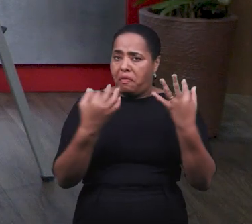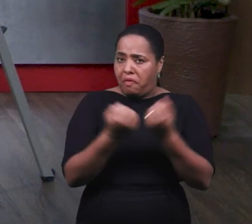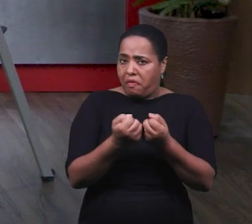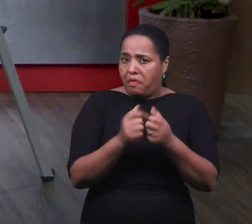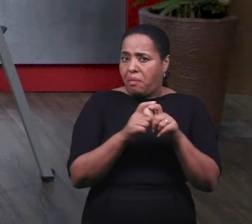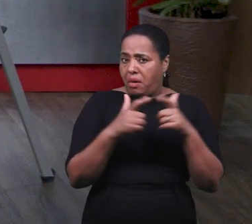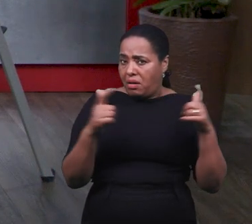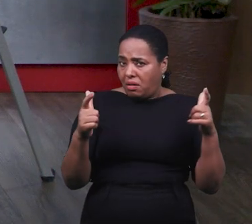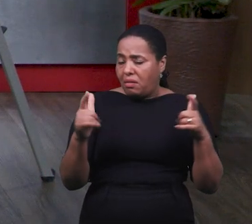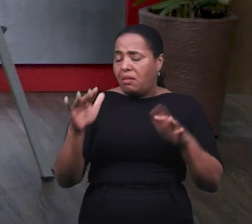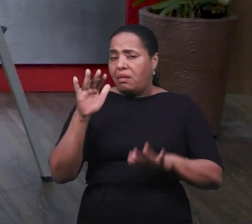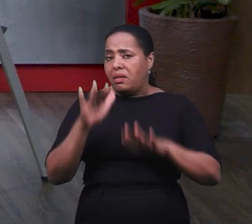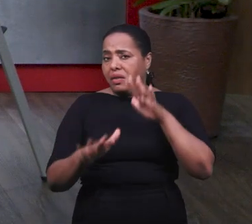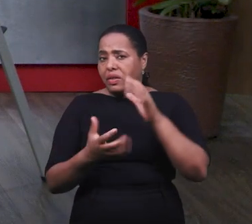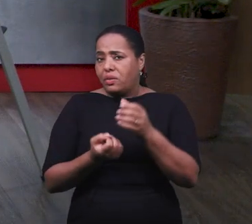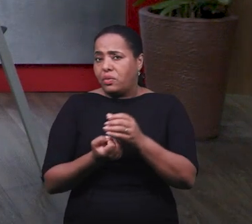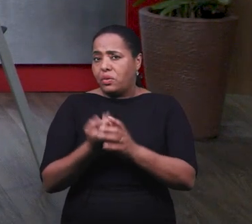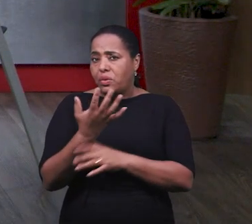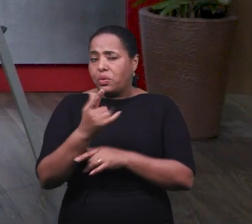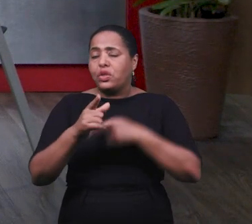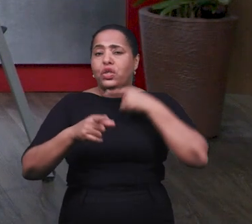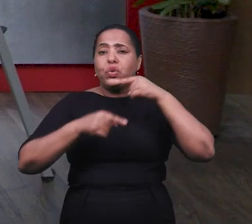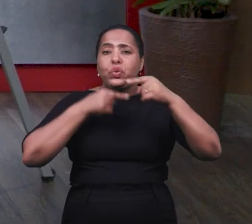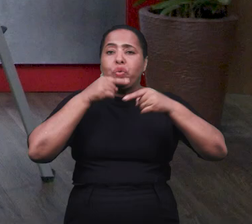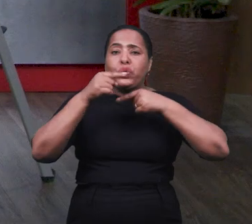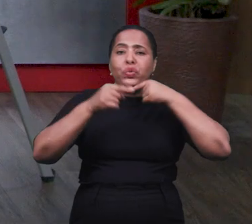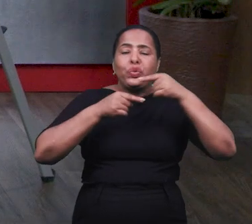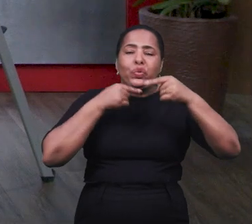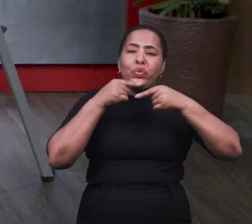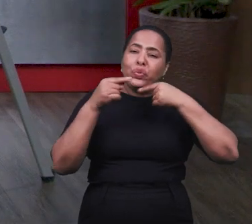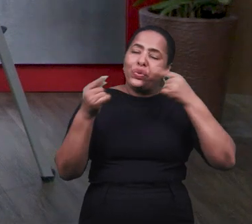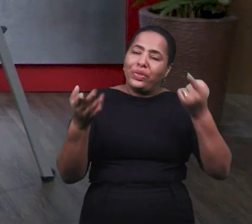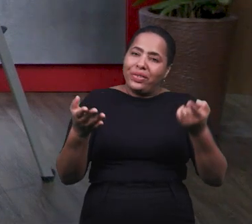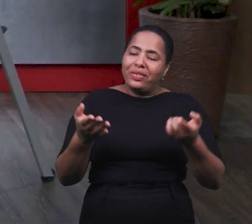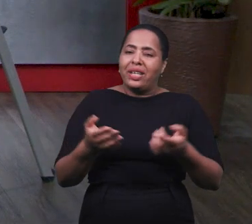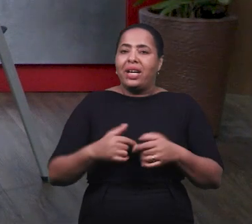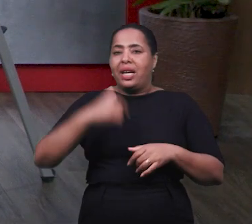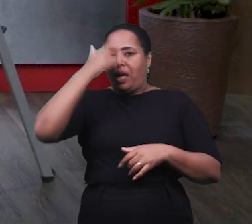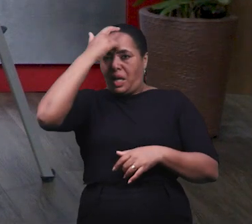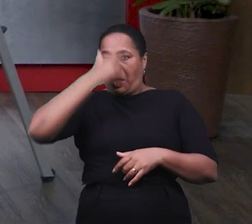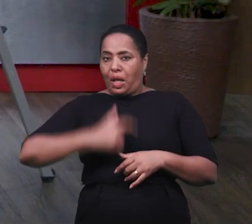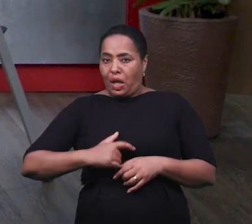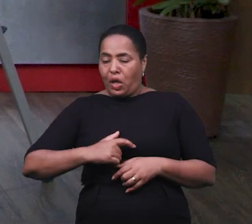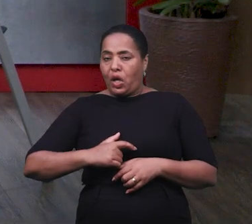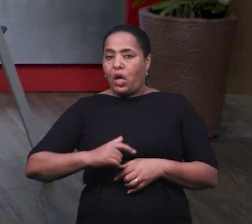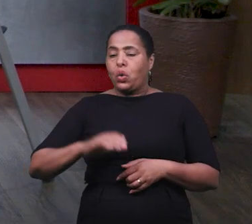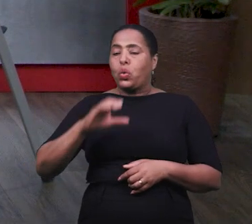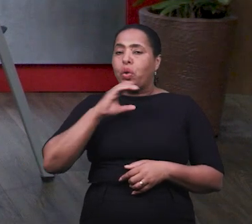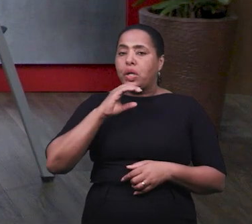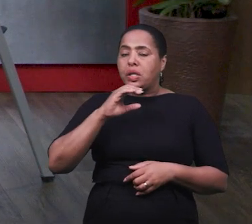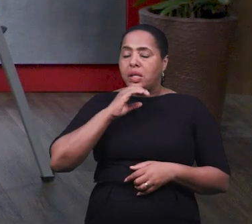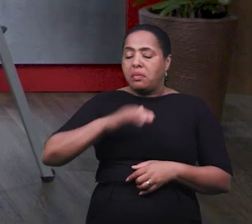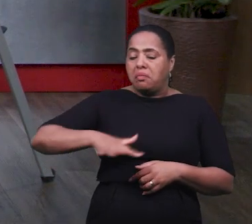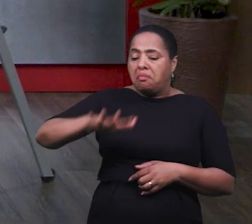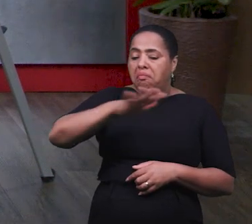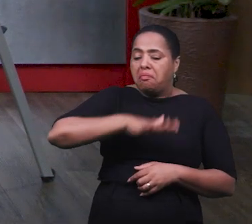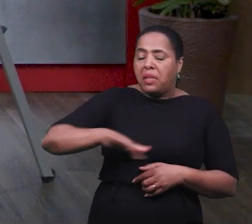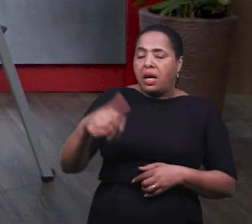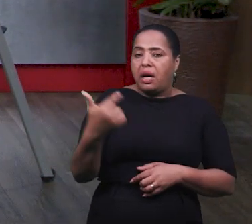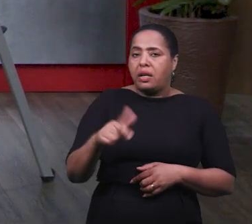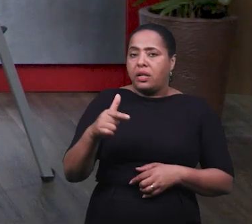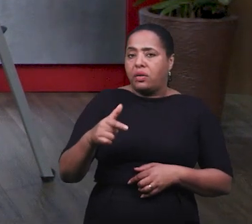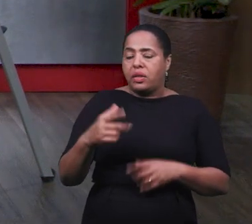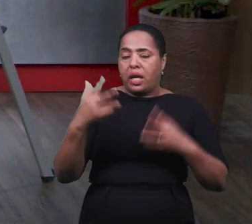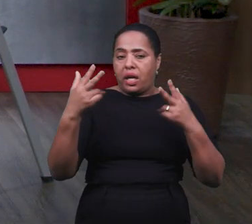e de vez em quando surgem essas dúvidas, e por eu não ter essa especialidade na área, conforme a